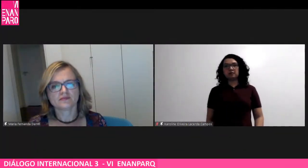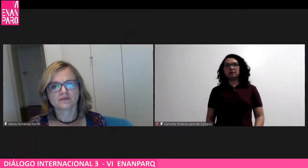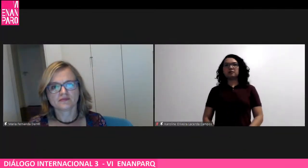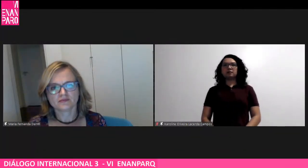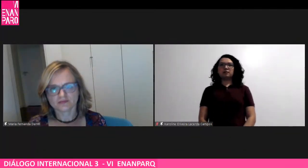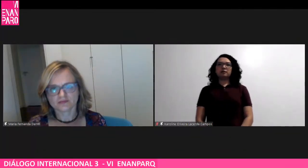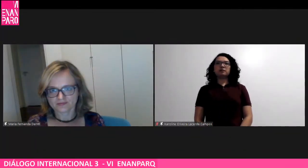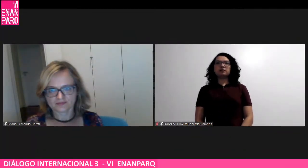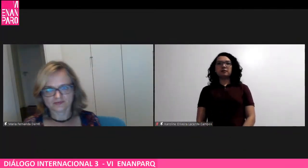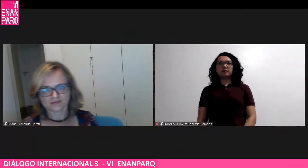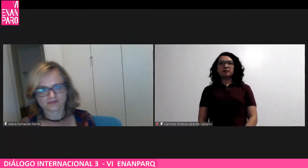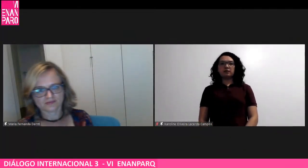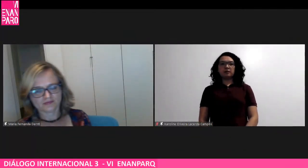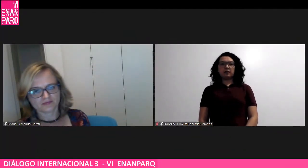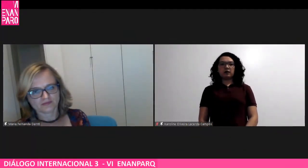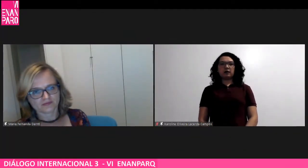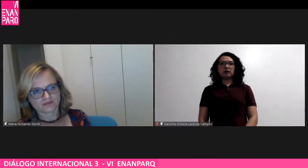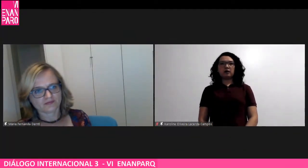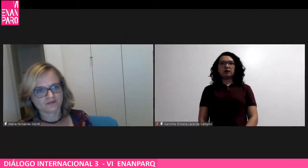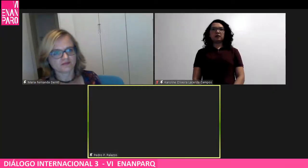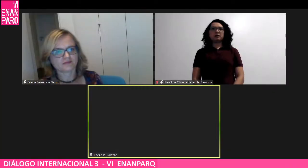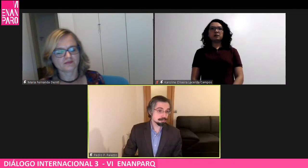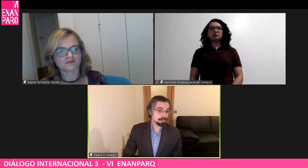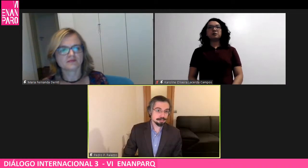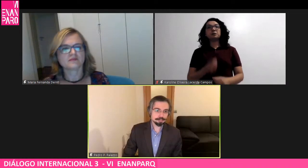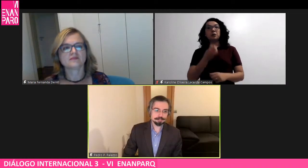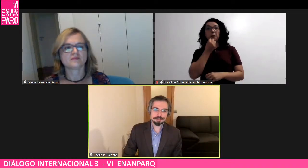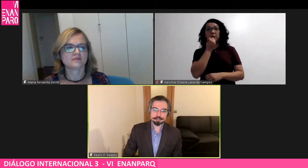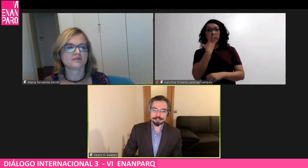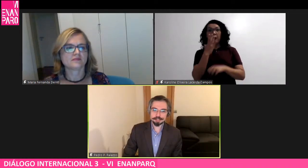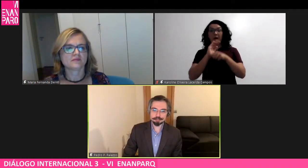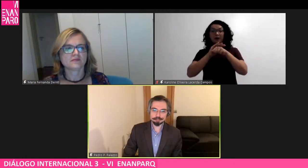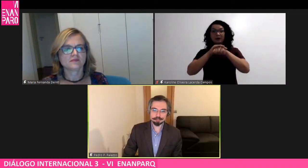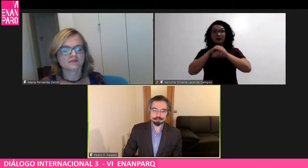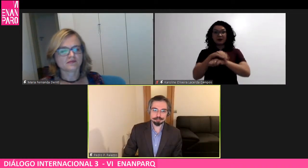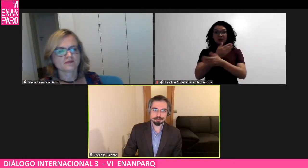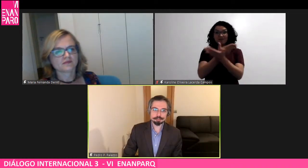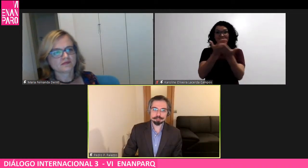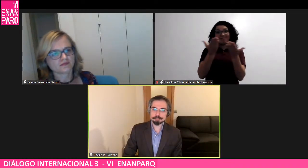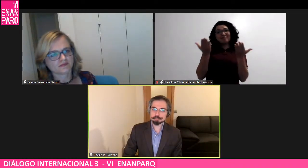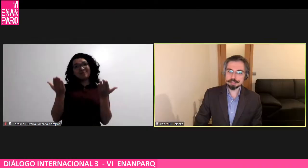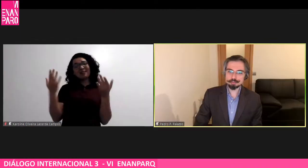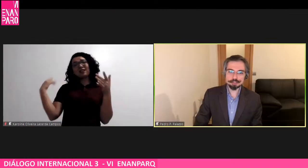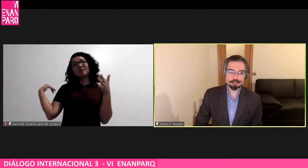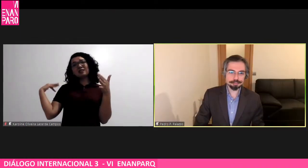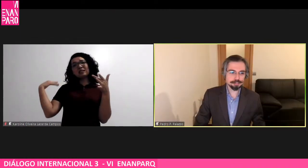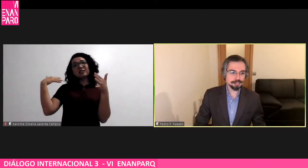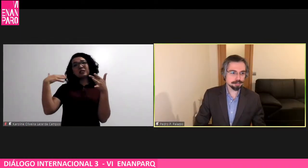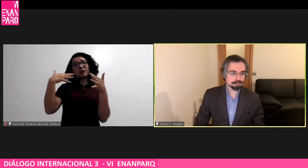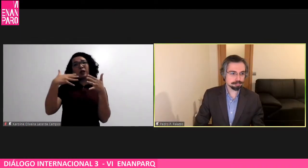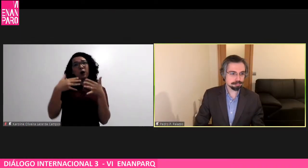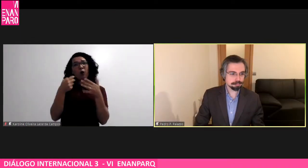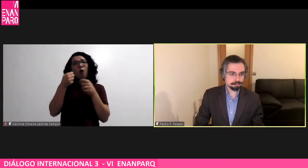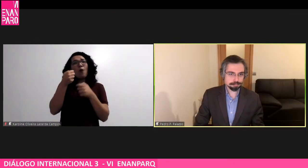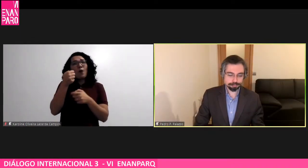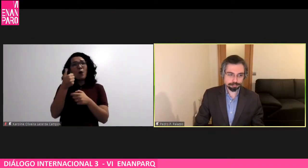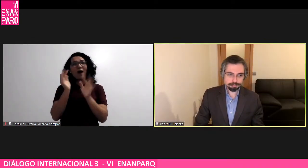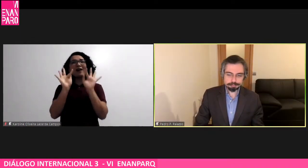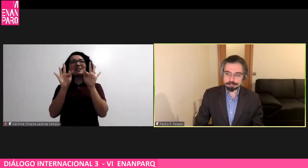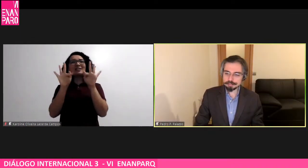Nós estamos nos aproximando do final do sexto Enanparq, terminando o penúltimo dia,